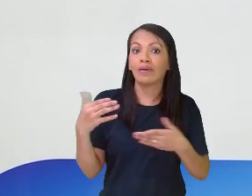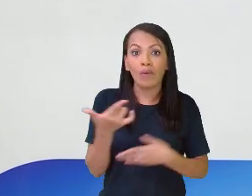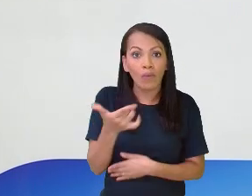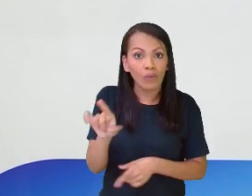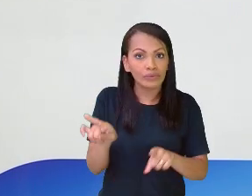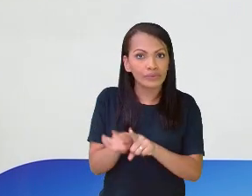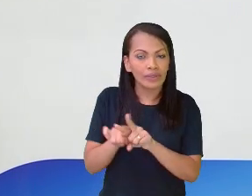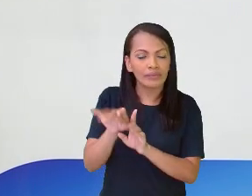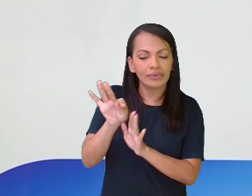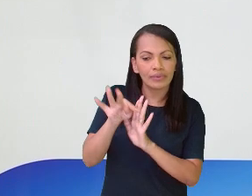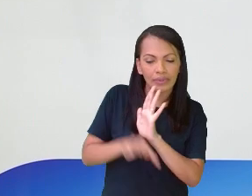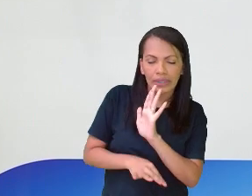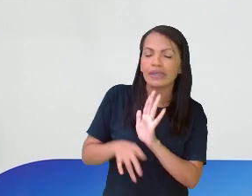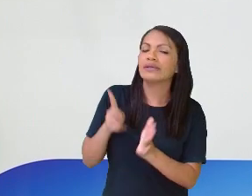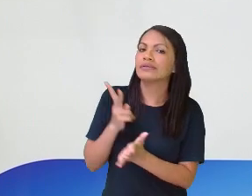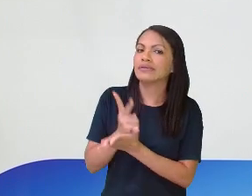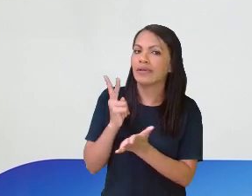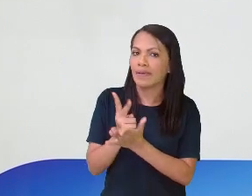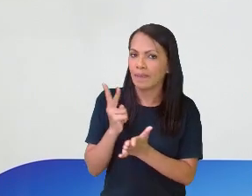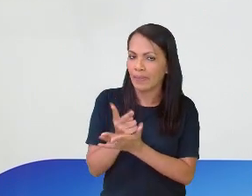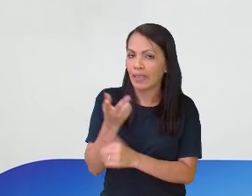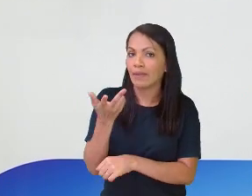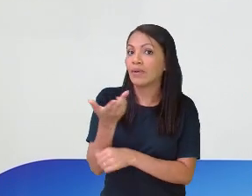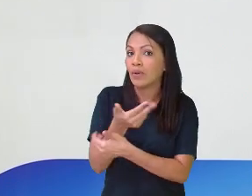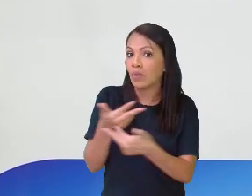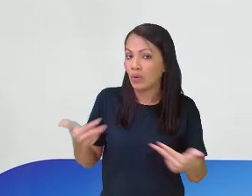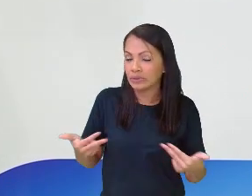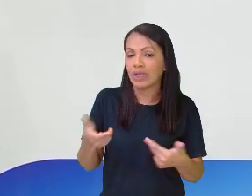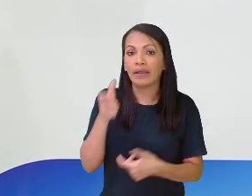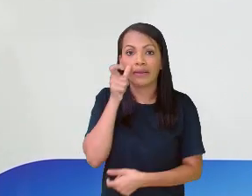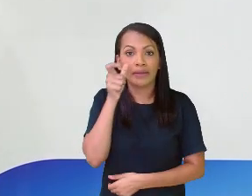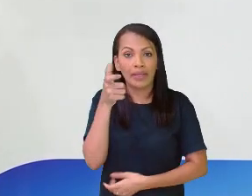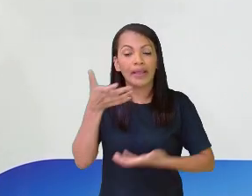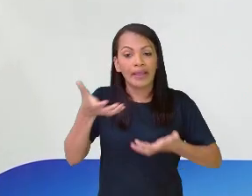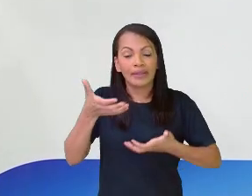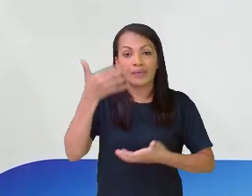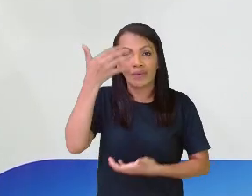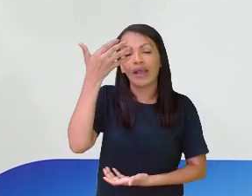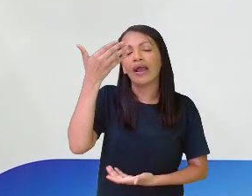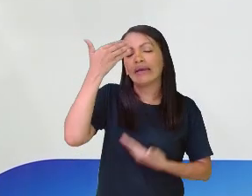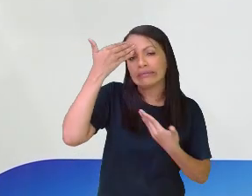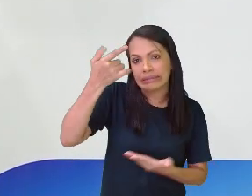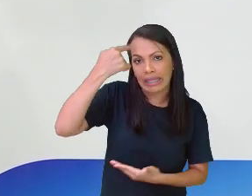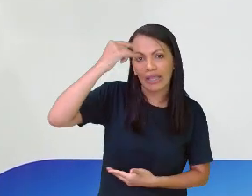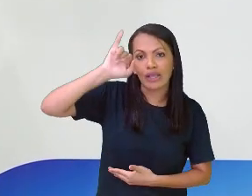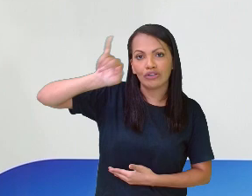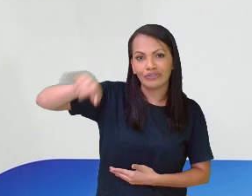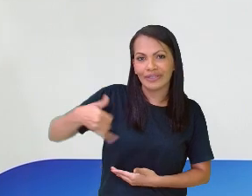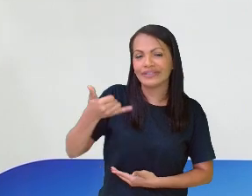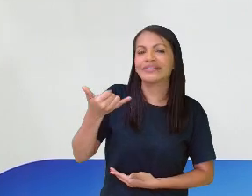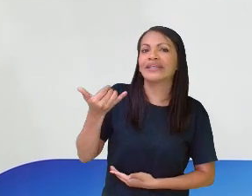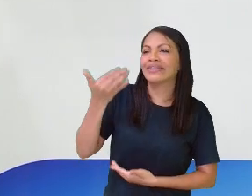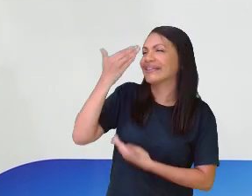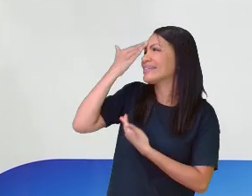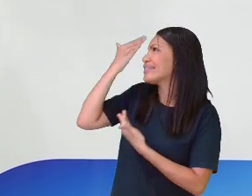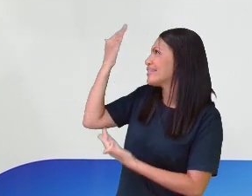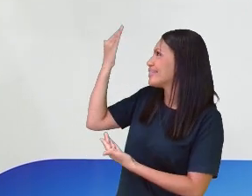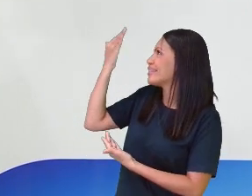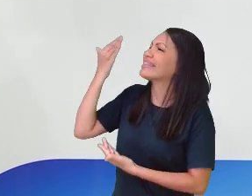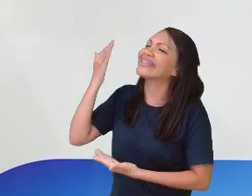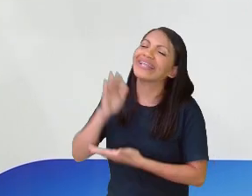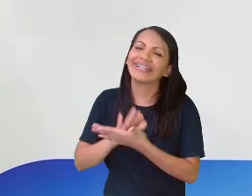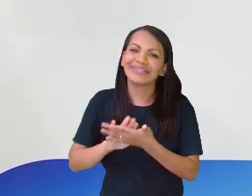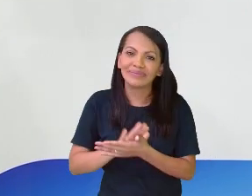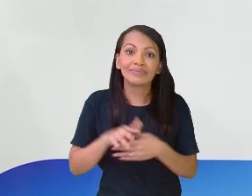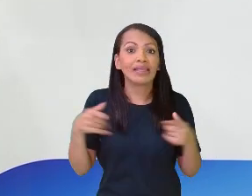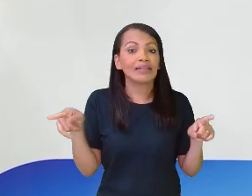outros textos, porque sempre são matérias bem interessantes. Quero agradecer a Jéssica, tá? Nossa intérprete de Libras hoje. Agradecer a